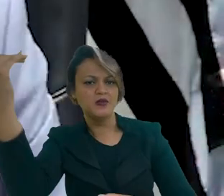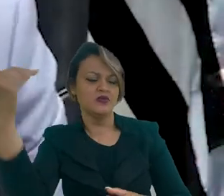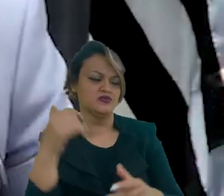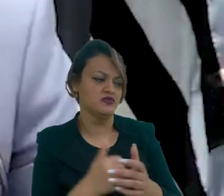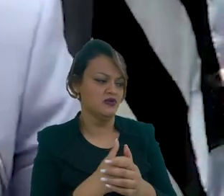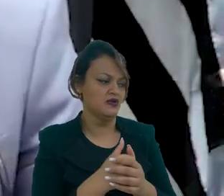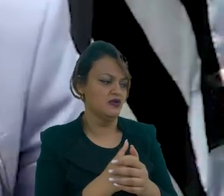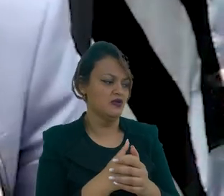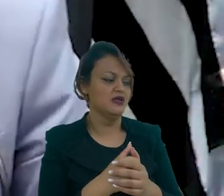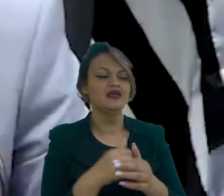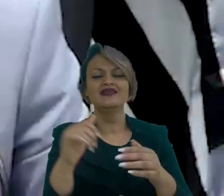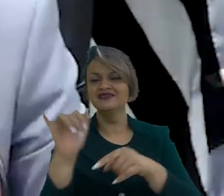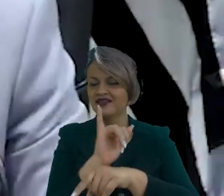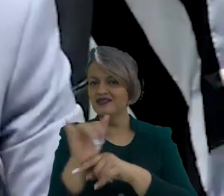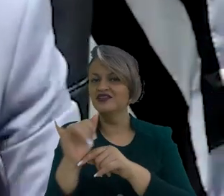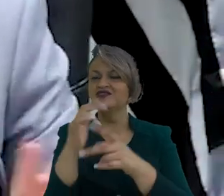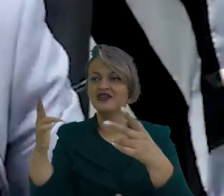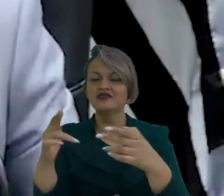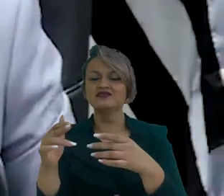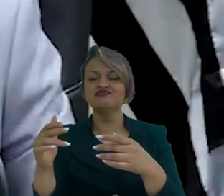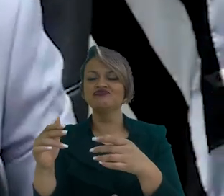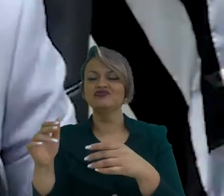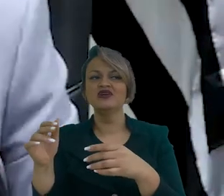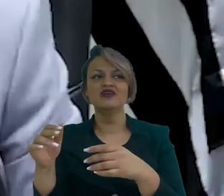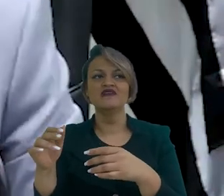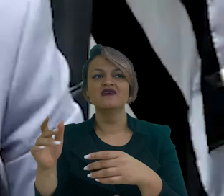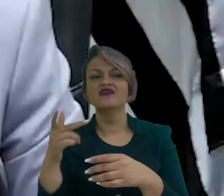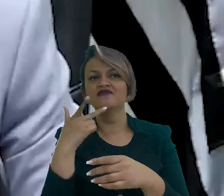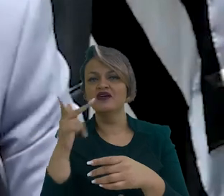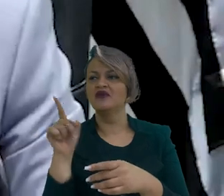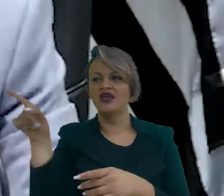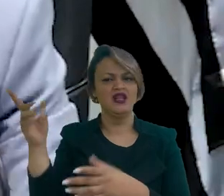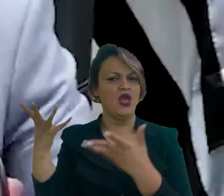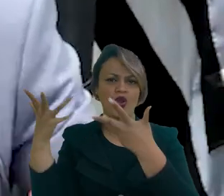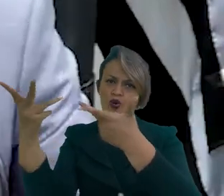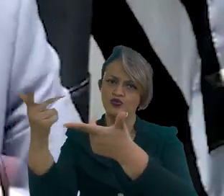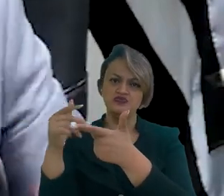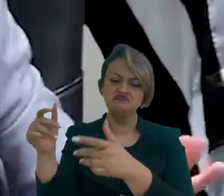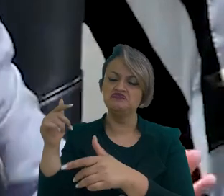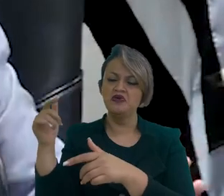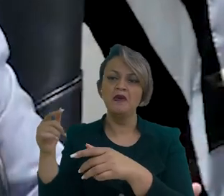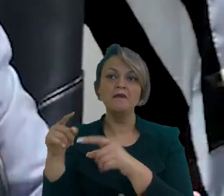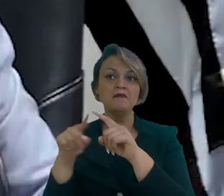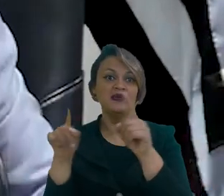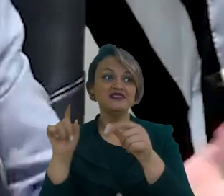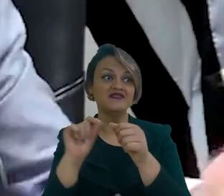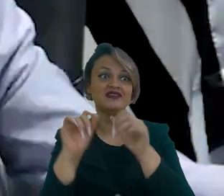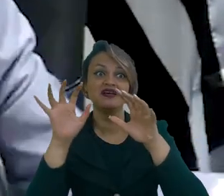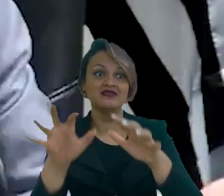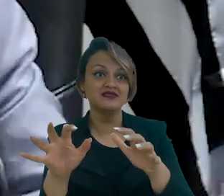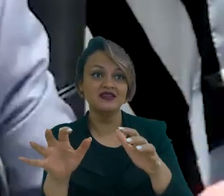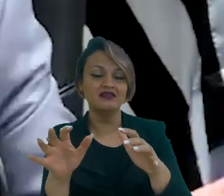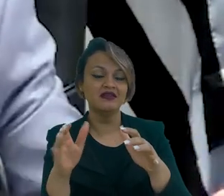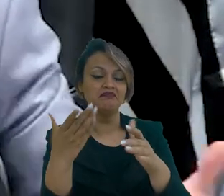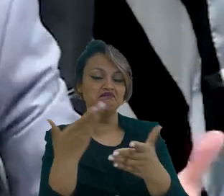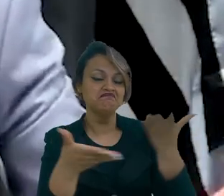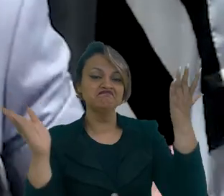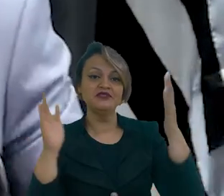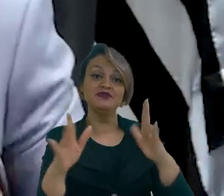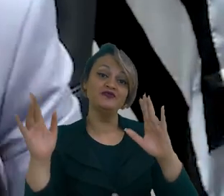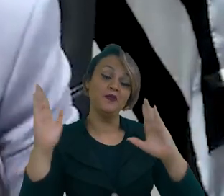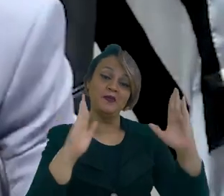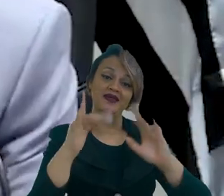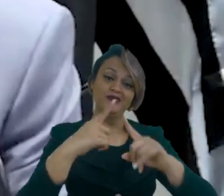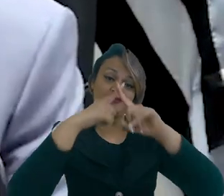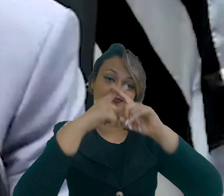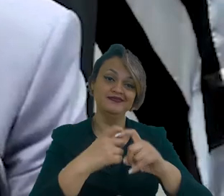né e de fato quanto a técnica o cinema diz que não há dúvidas ele era ótimo só que ele fez aquele serviço durante